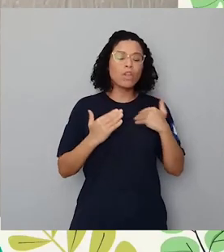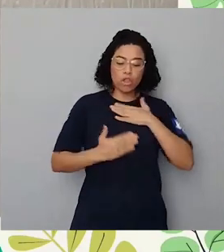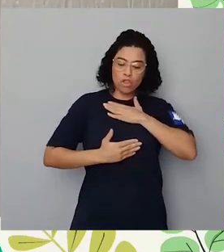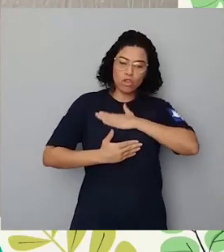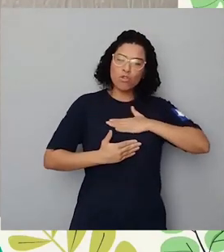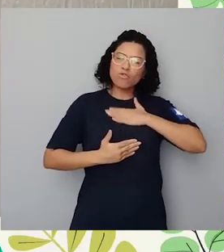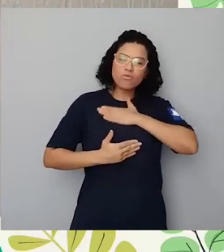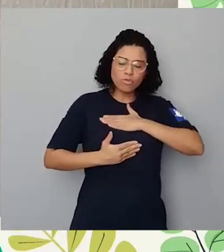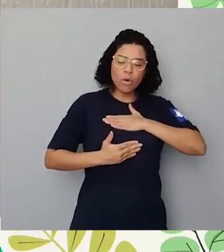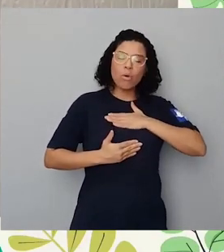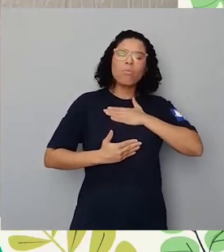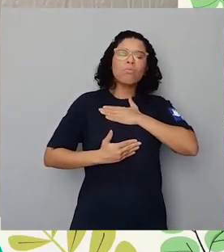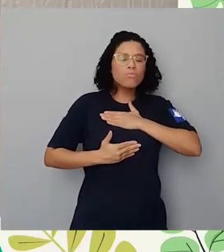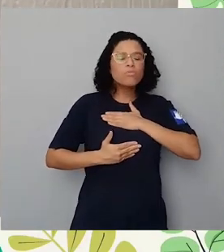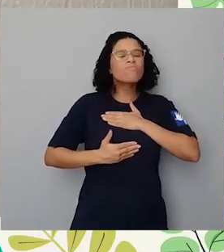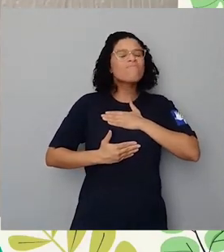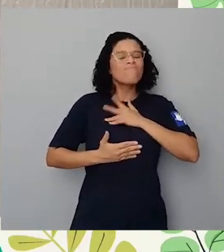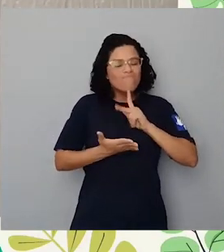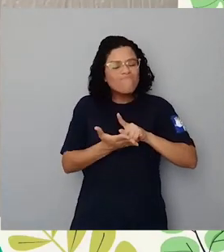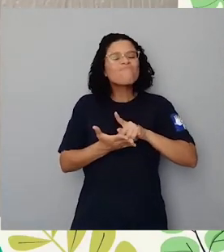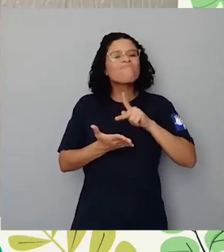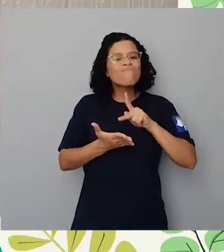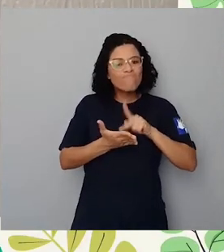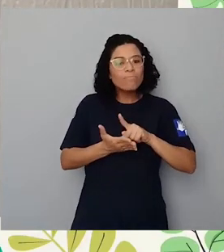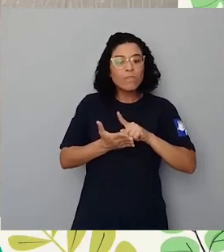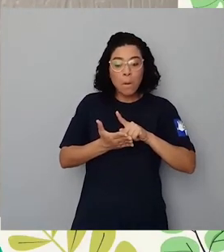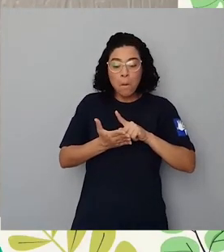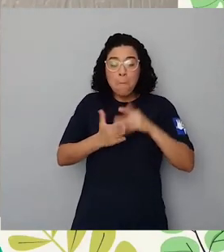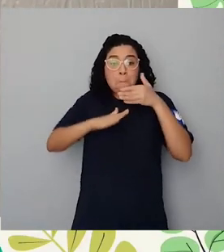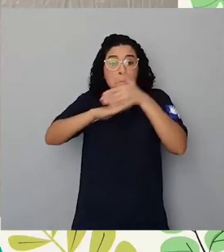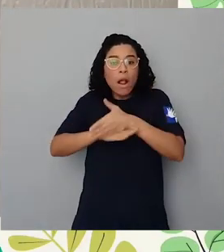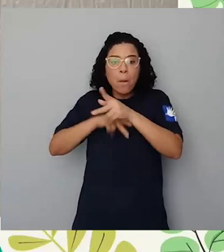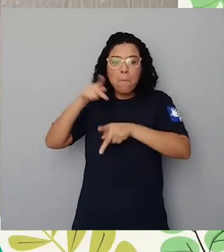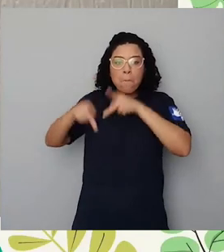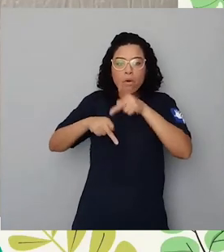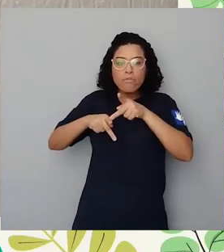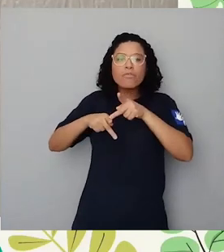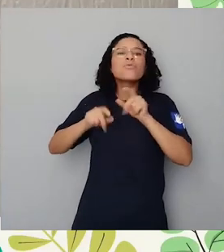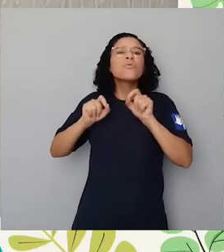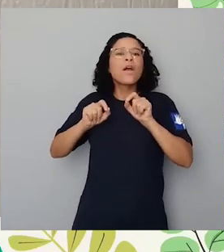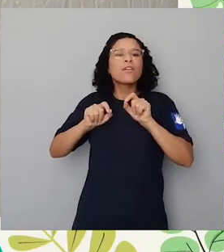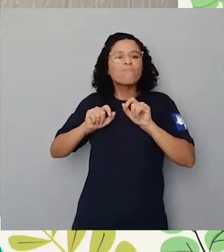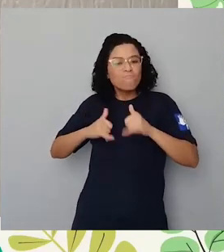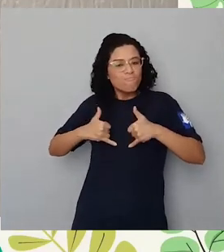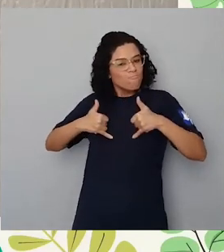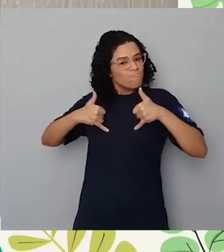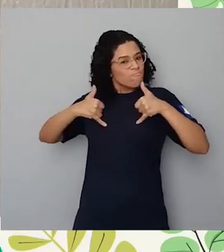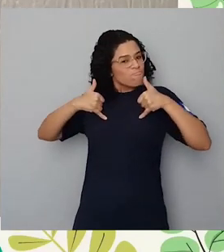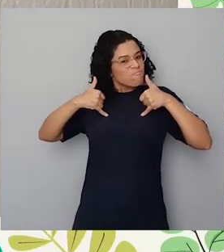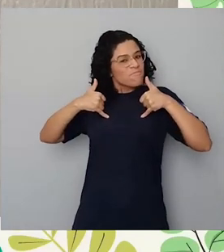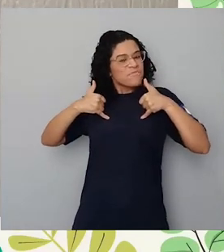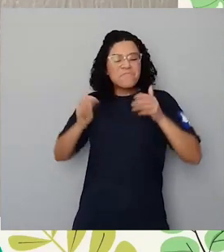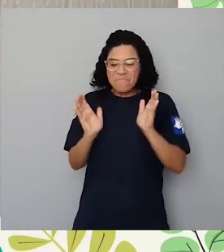somos, porque somos parte de um povo e temos orgulho da nossa gente, da nossa história, dos